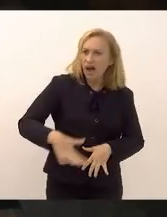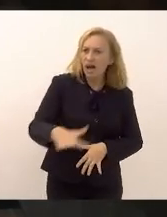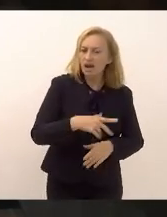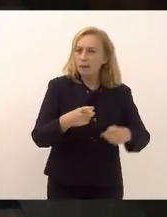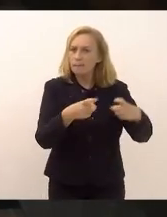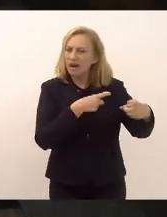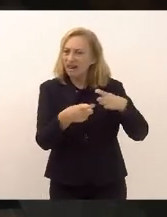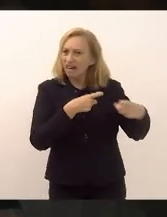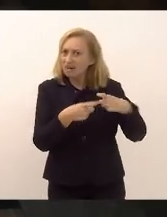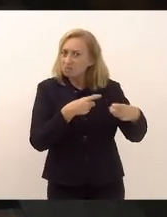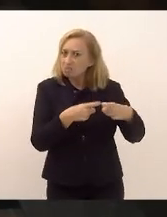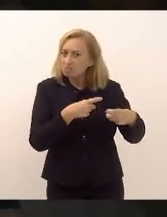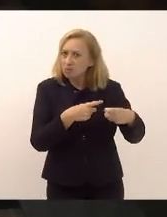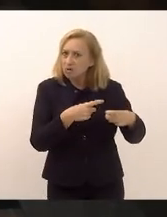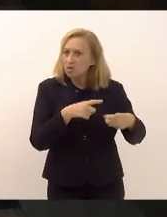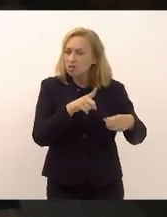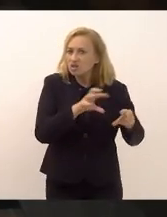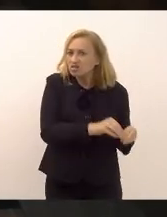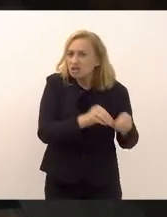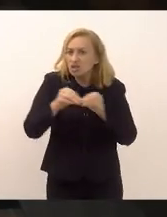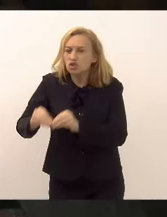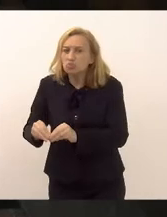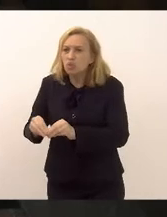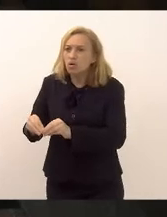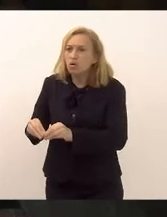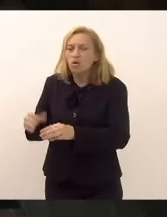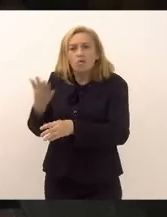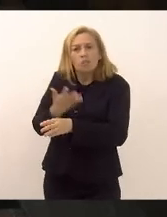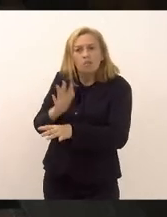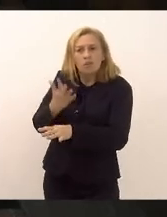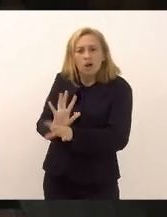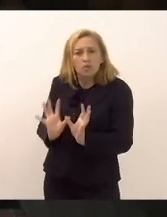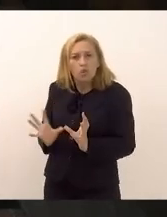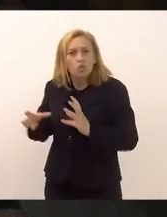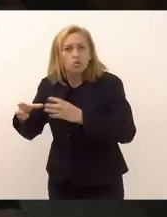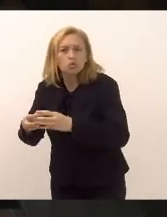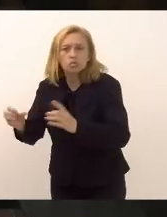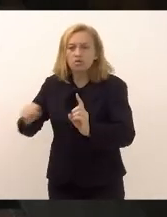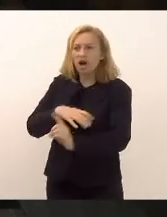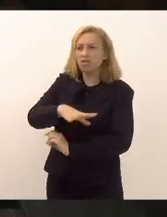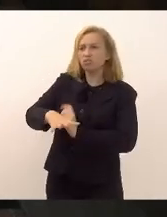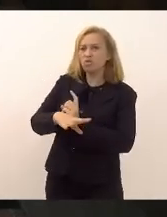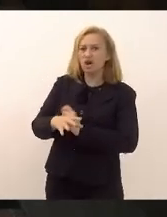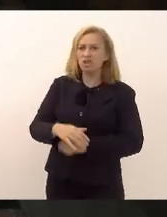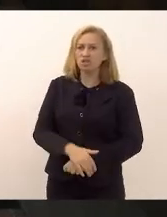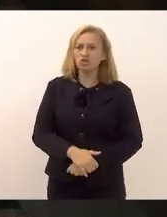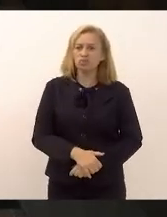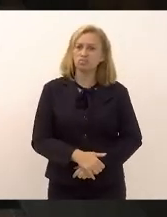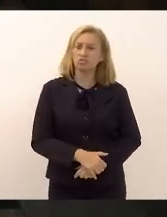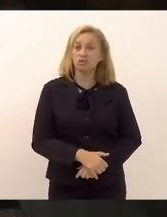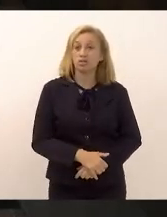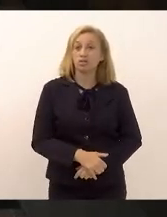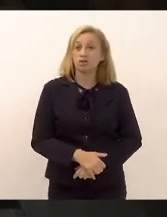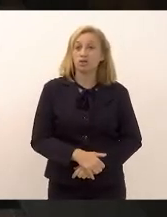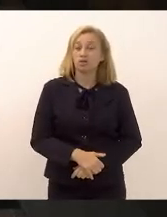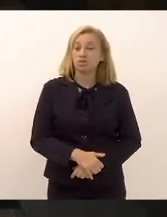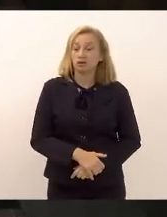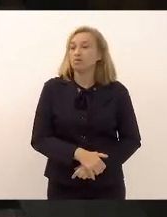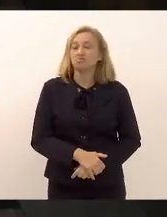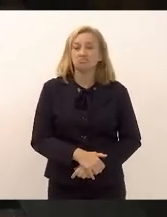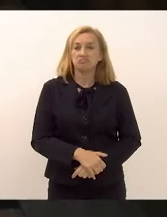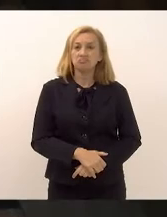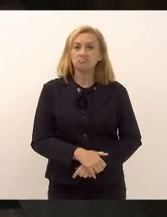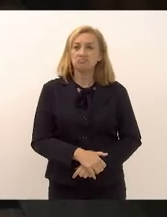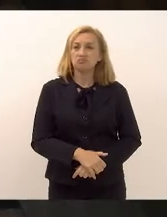guerra, você transpor isso como prática para o conjunto da sociedade. O que é isso, senão um devaneio